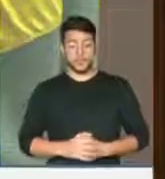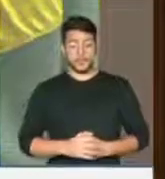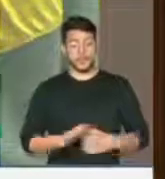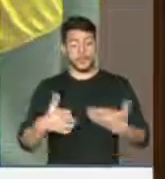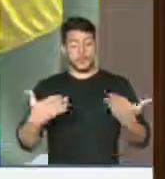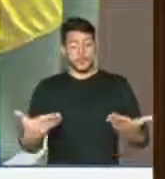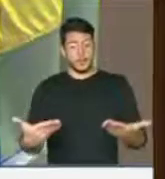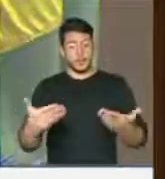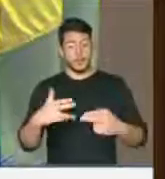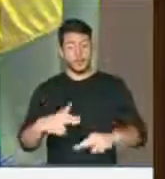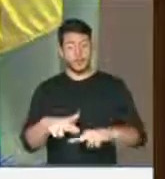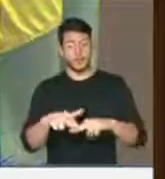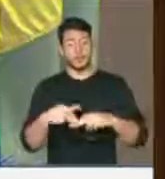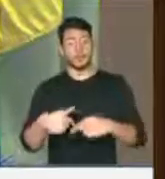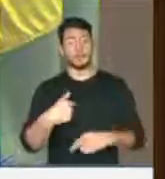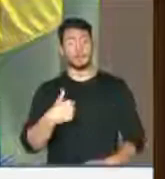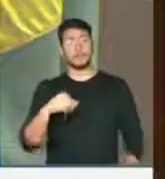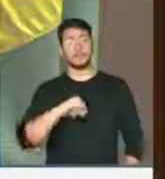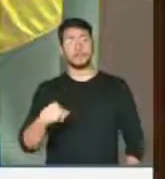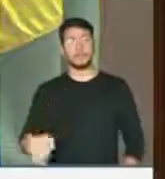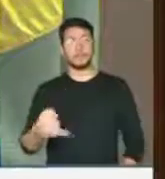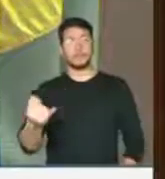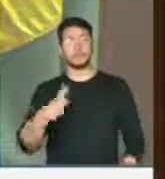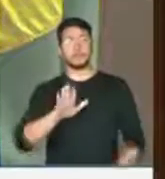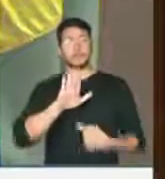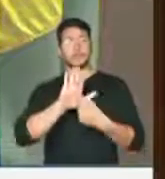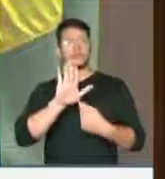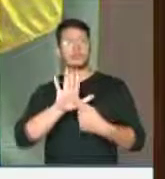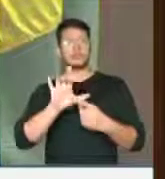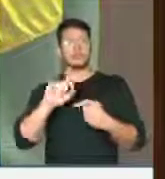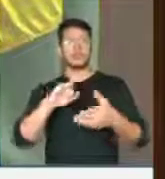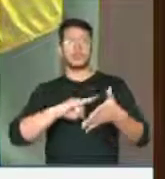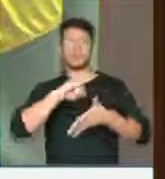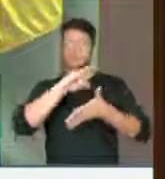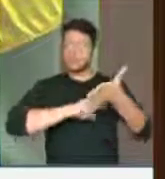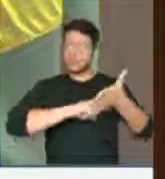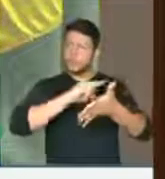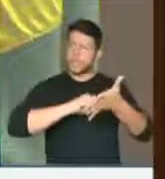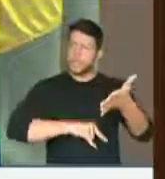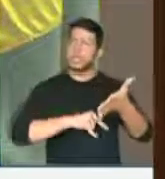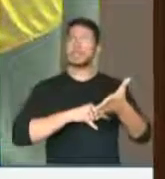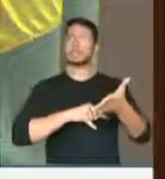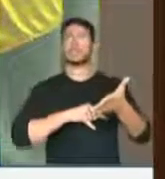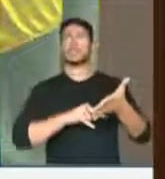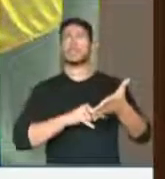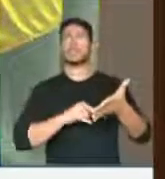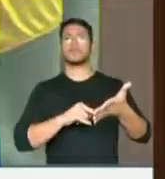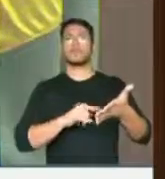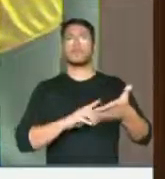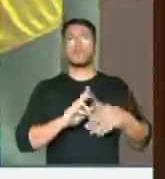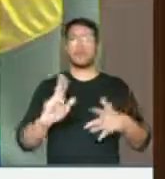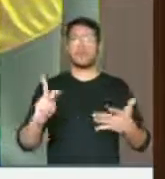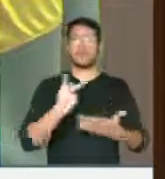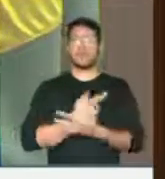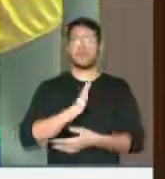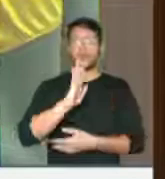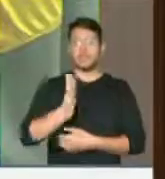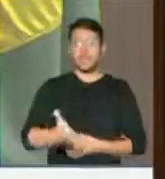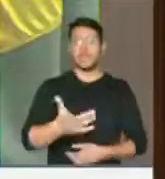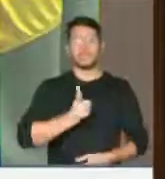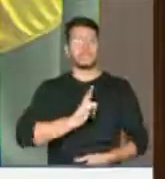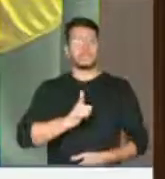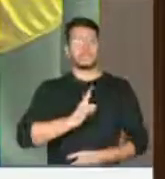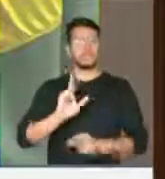queria apresentar aqui a esse parlamento o documento que foi produzido. Eu estive na reunião com 96